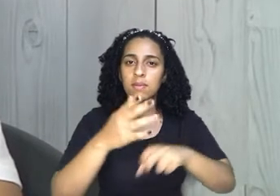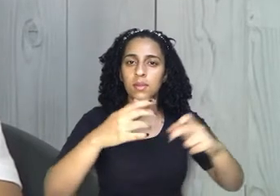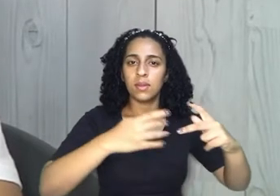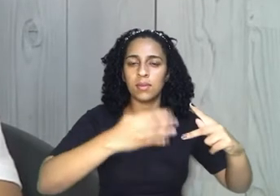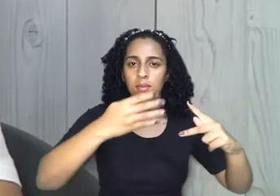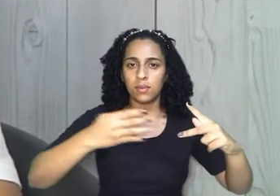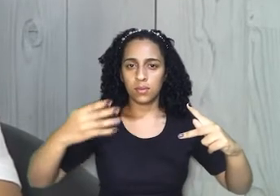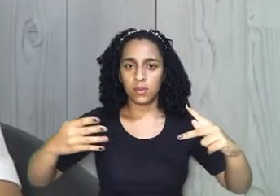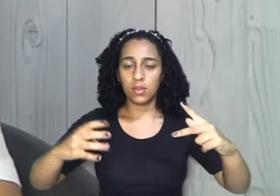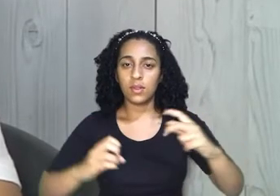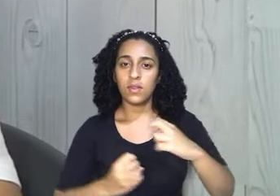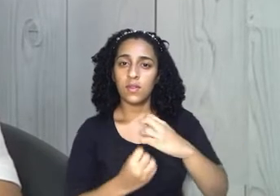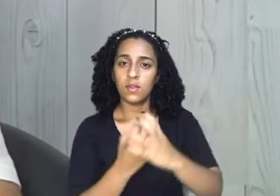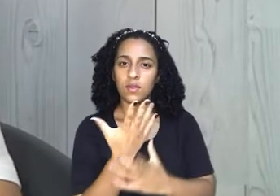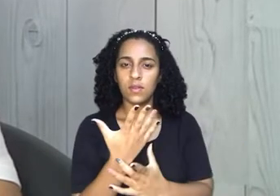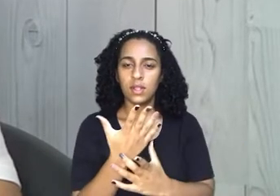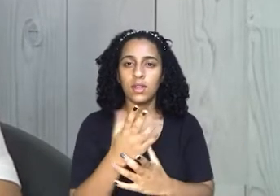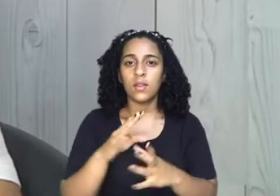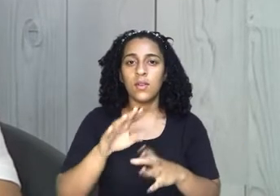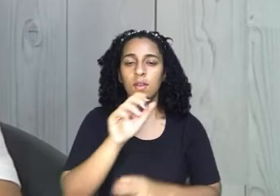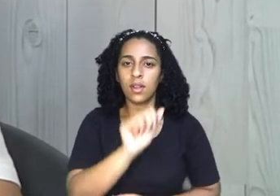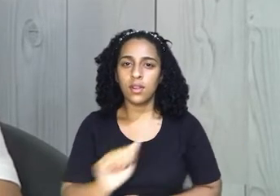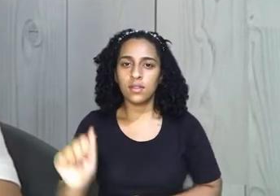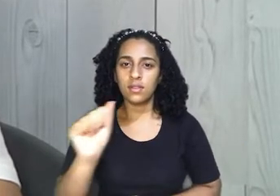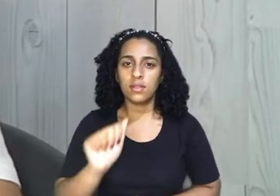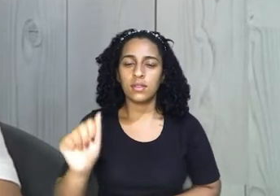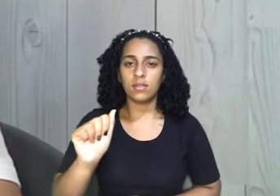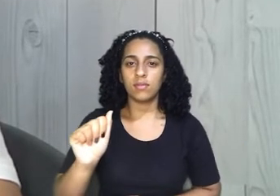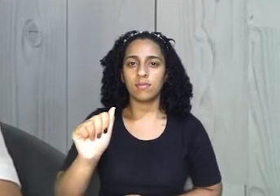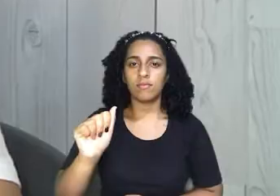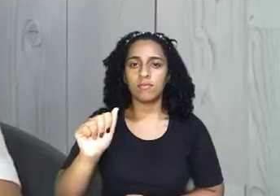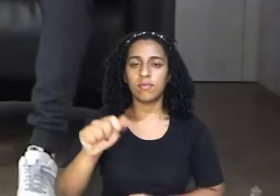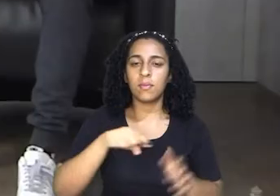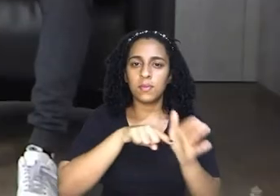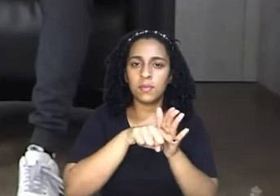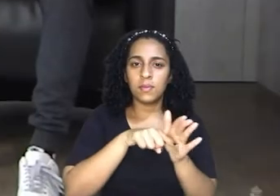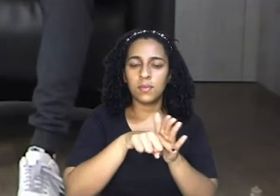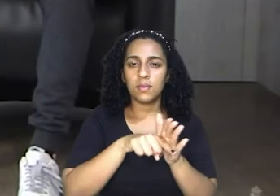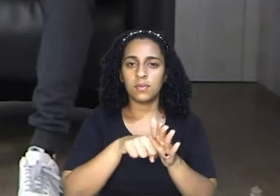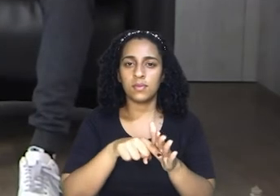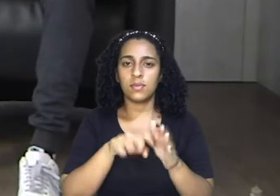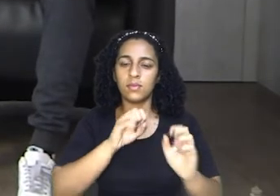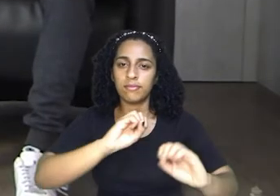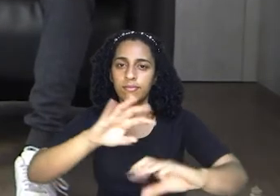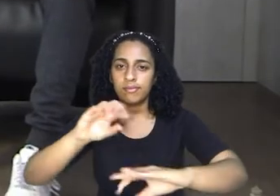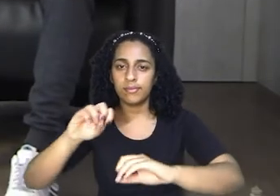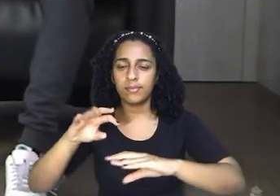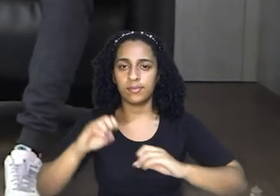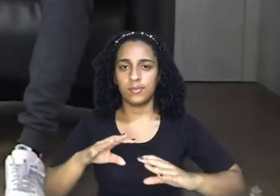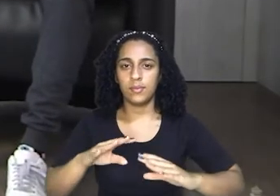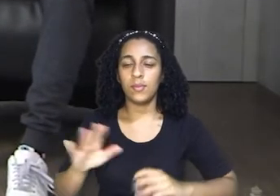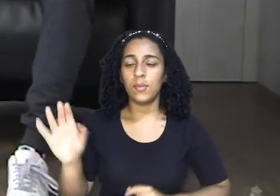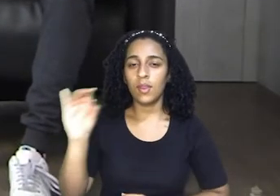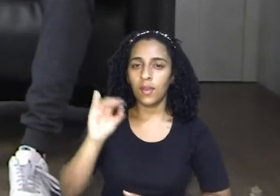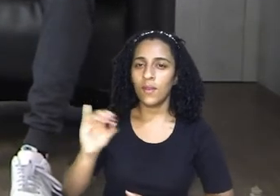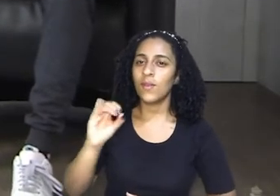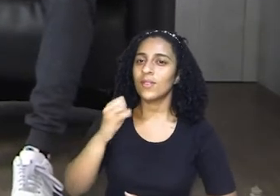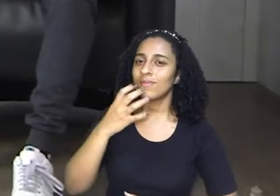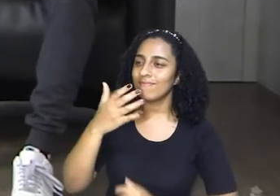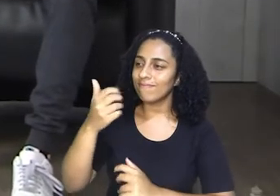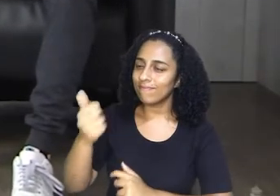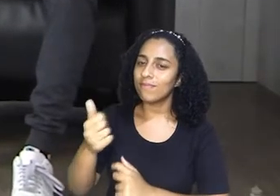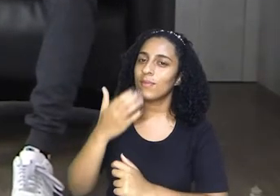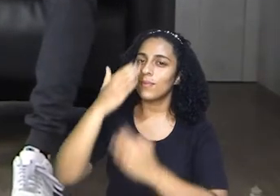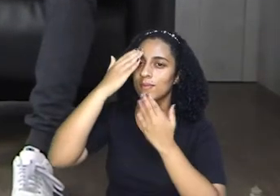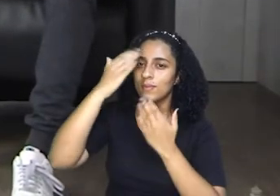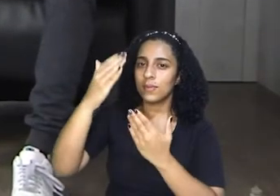elaborado pela Associação Nacional de pós-graduação e pesquisa em educação Oi e aí Alex tudo bom muito obrigado pela